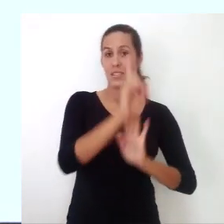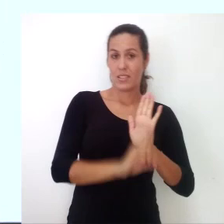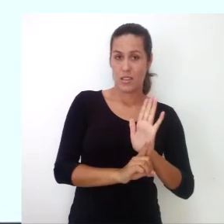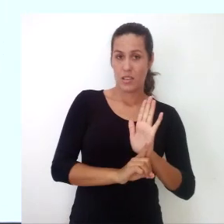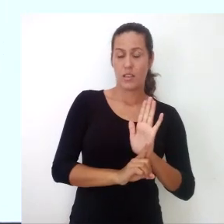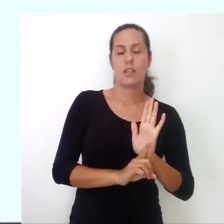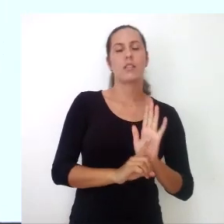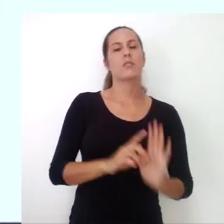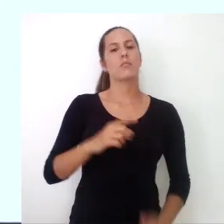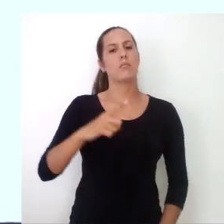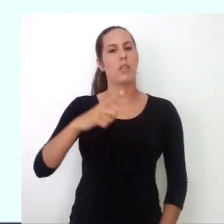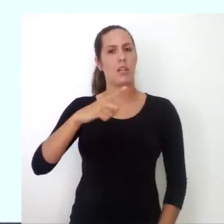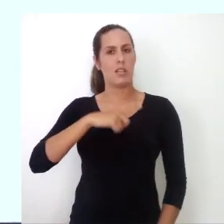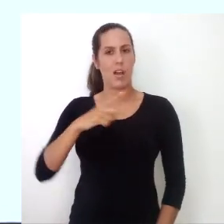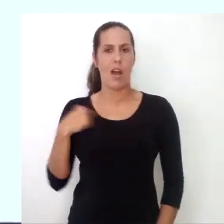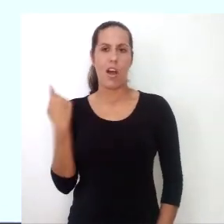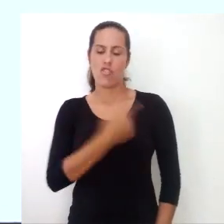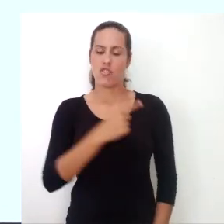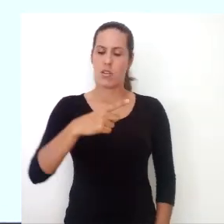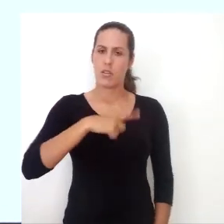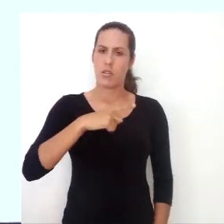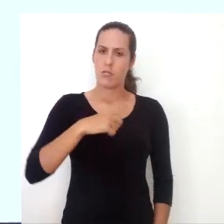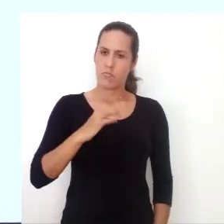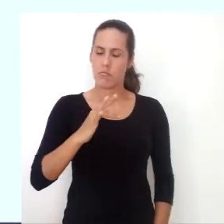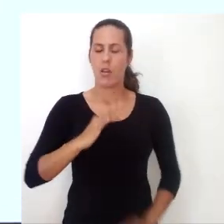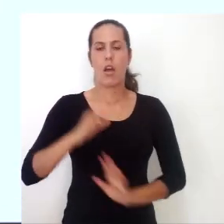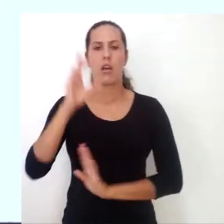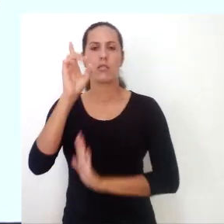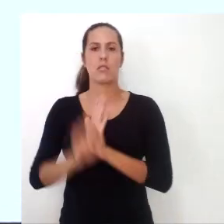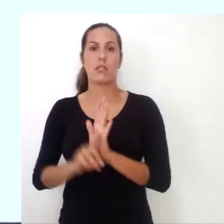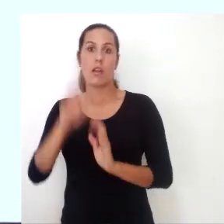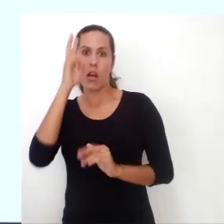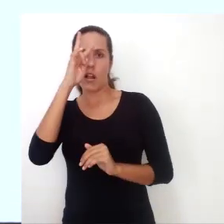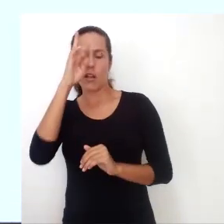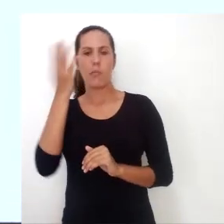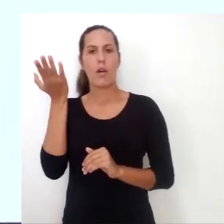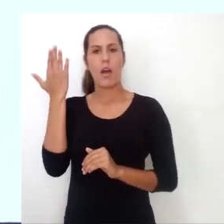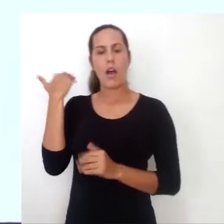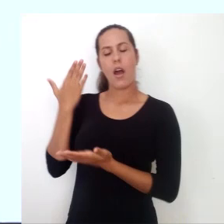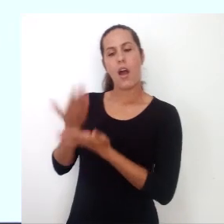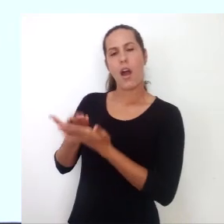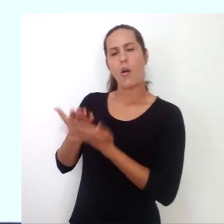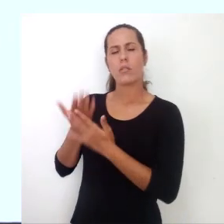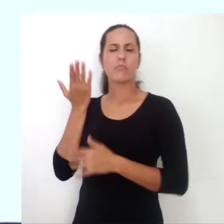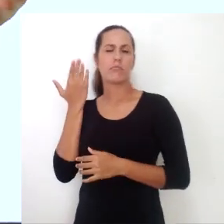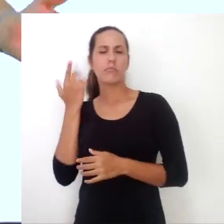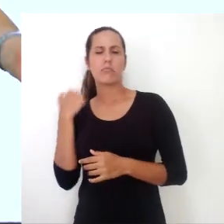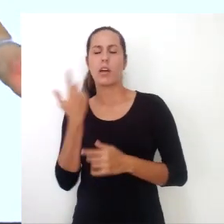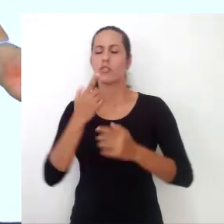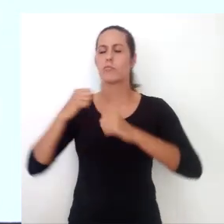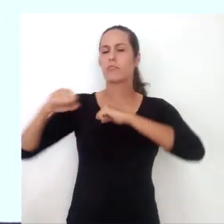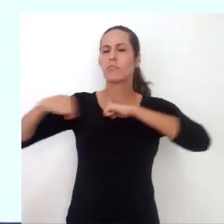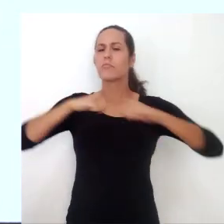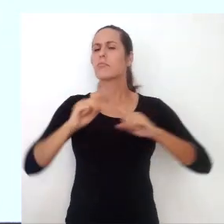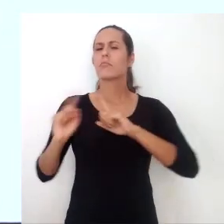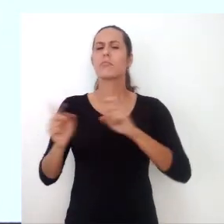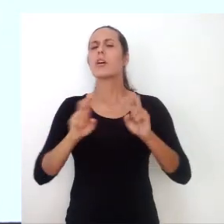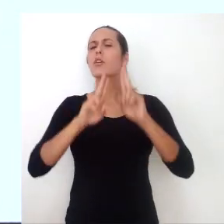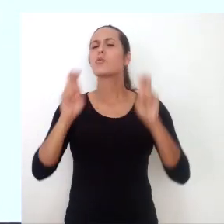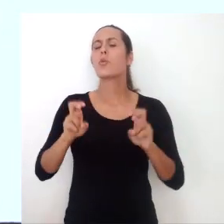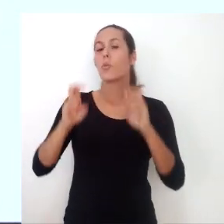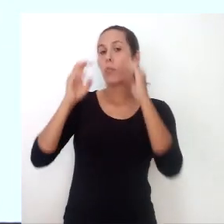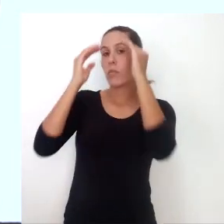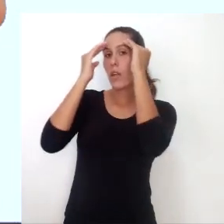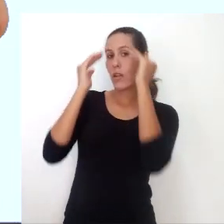ter direito, o respeito. Lembrem de quando nós, em aulas anteriores, debatemos sobre a questão